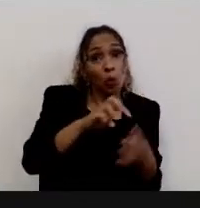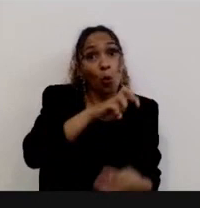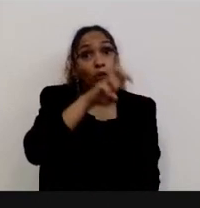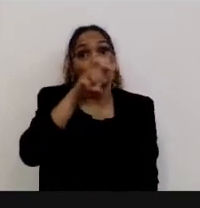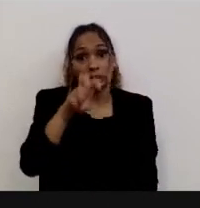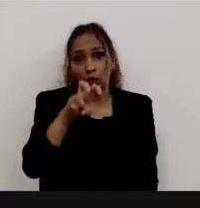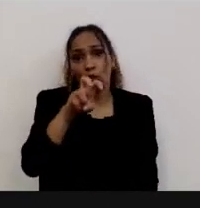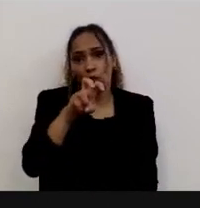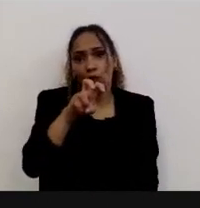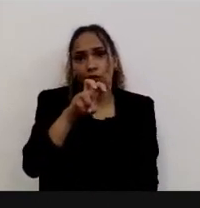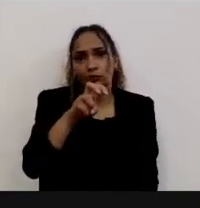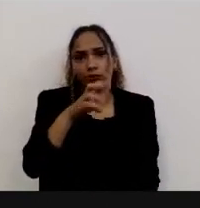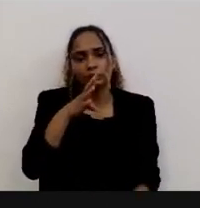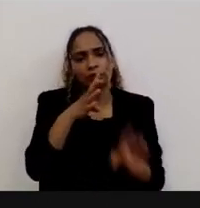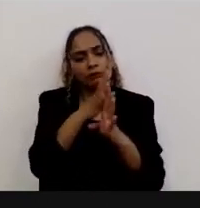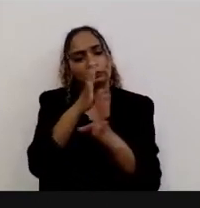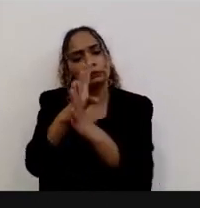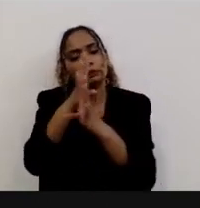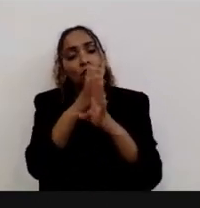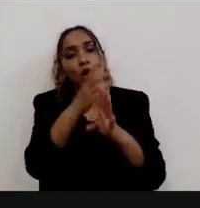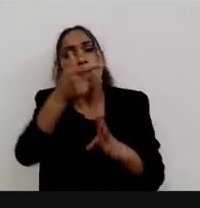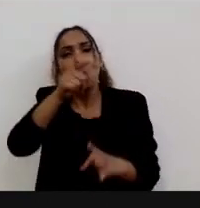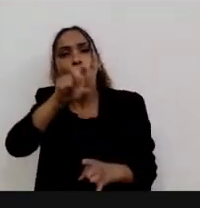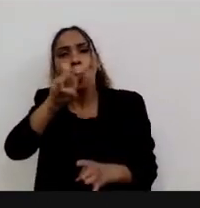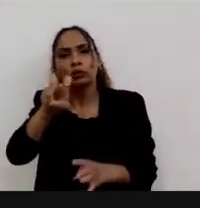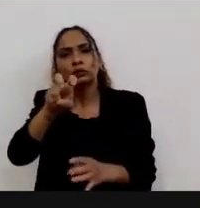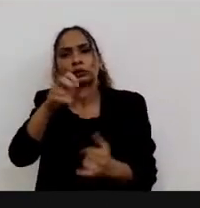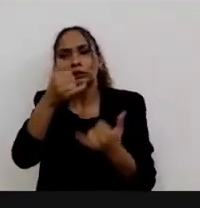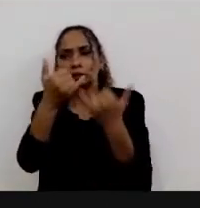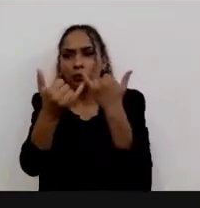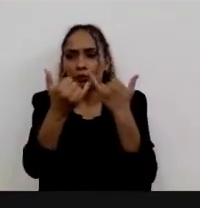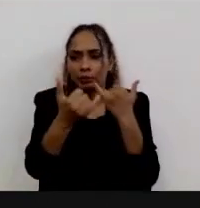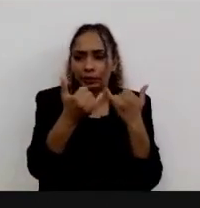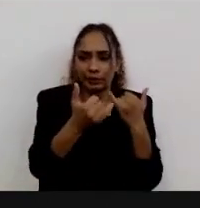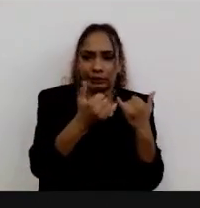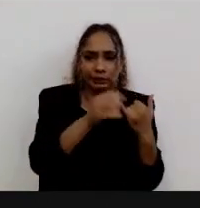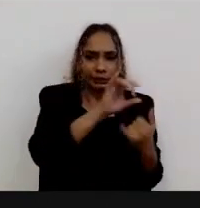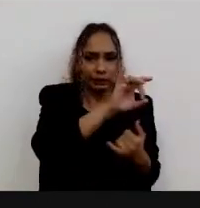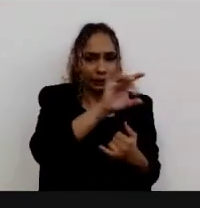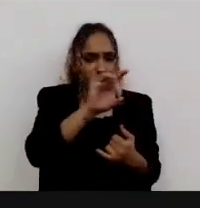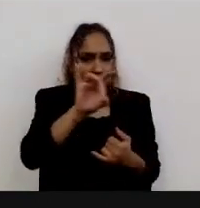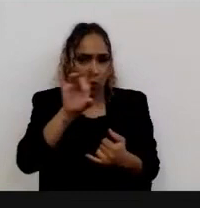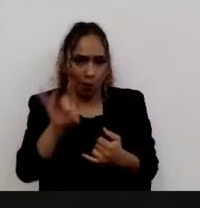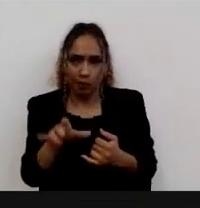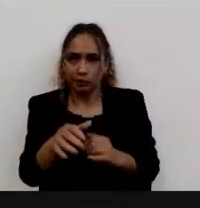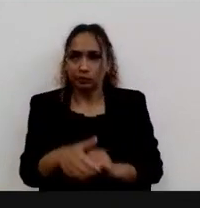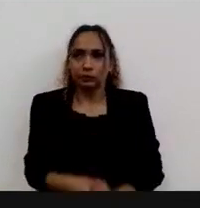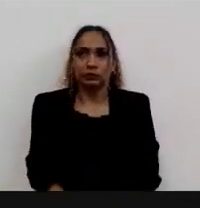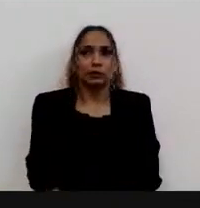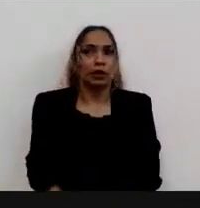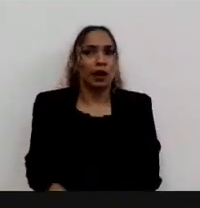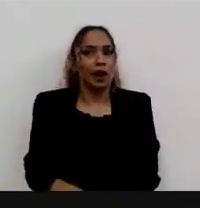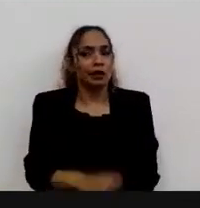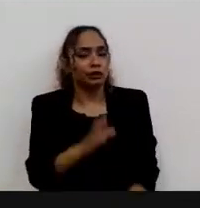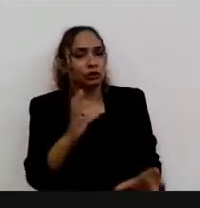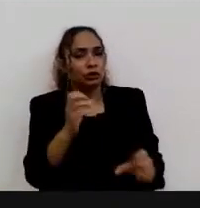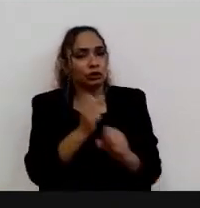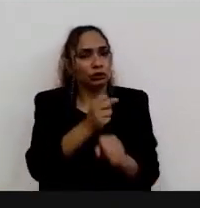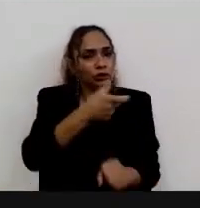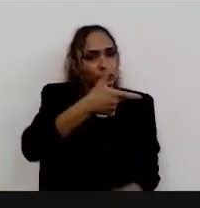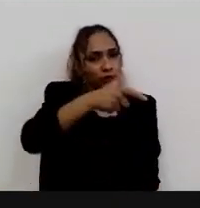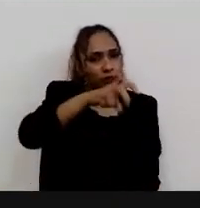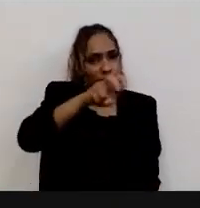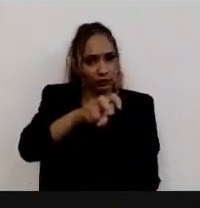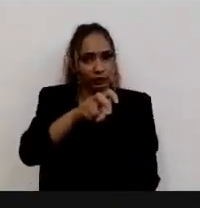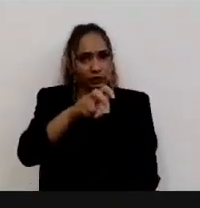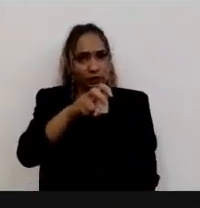5, foram identificadas as outras 5 que são mais similares a cada uma dessas. Então, são 25 sugestões, né?